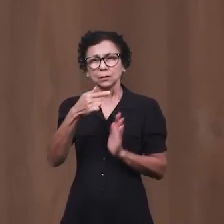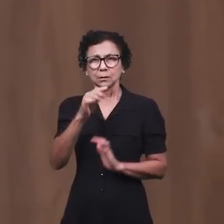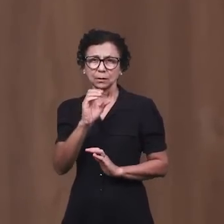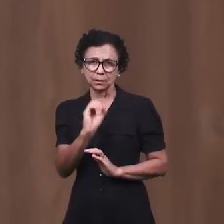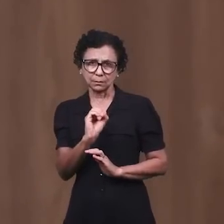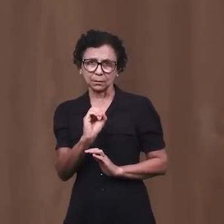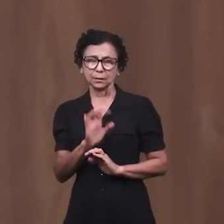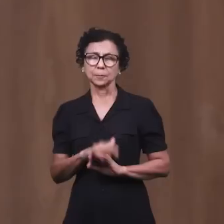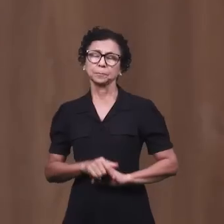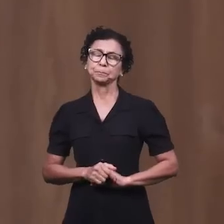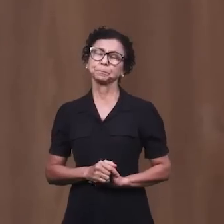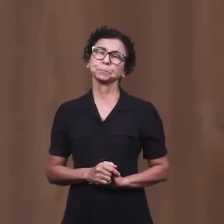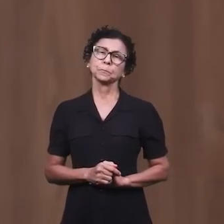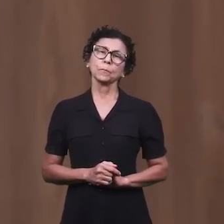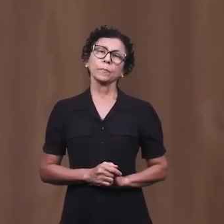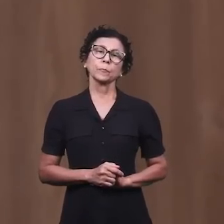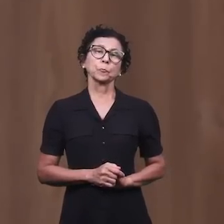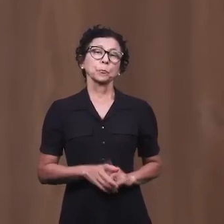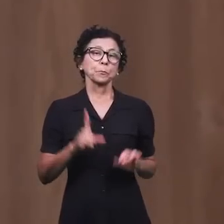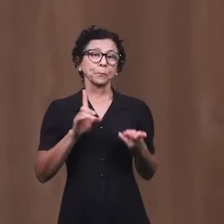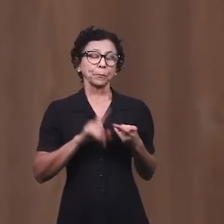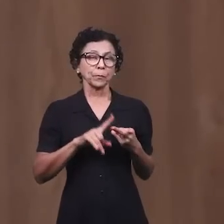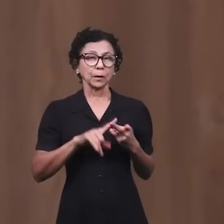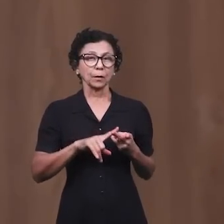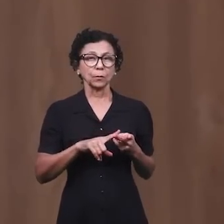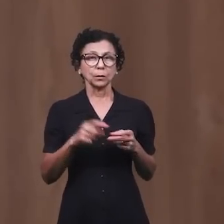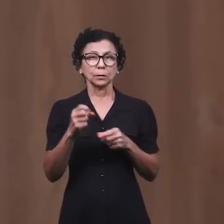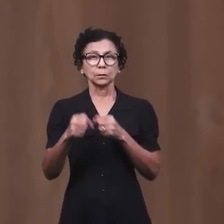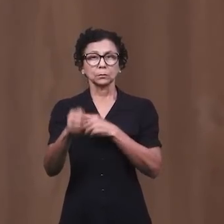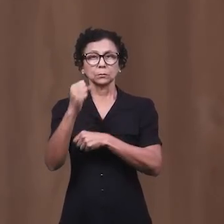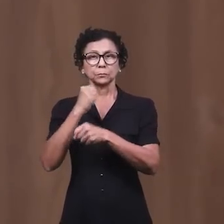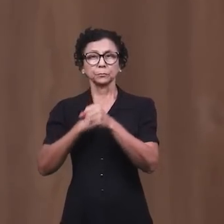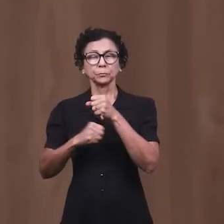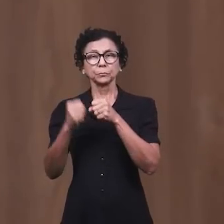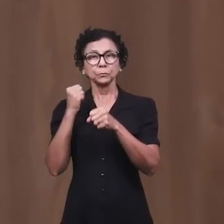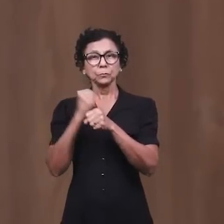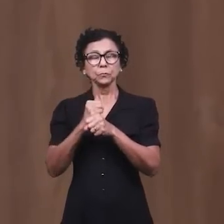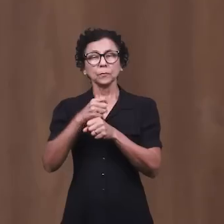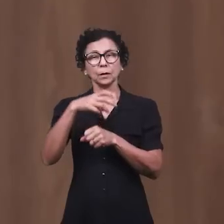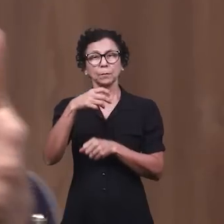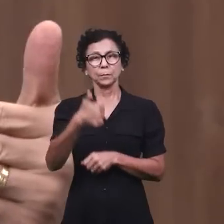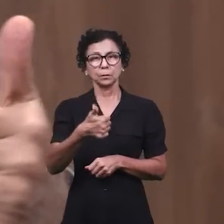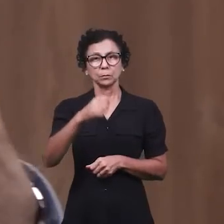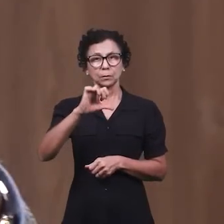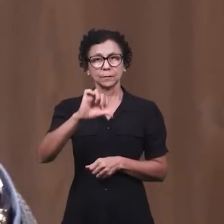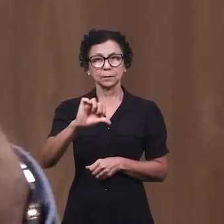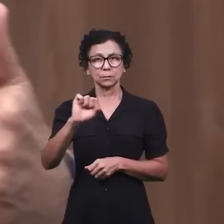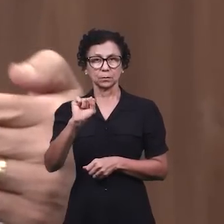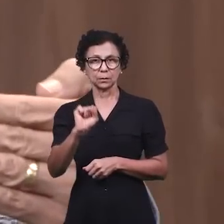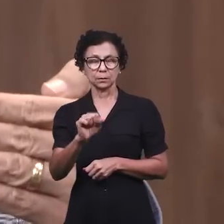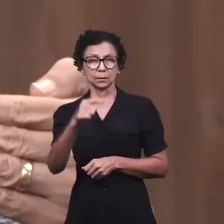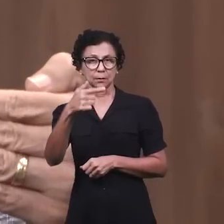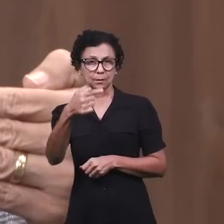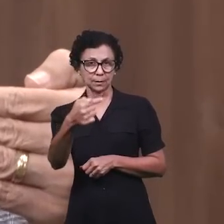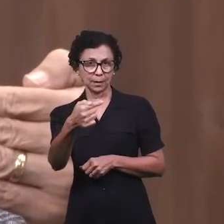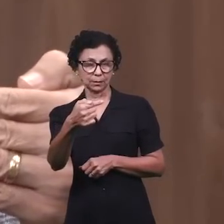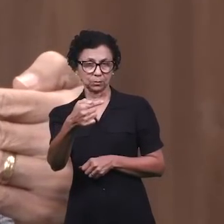culto. Em 1987, nós tínhamos um padrão de